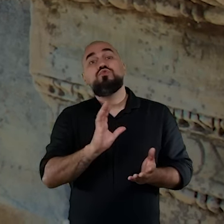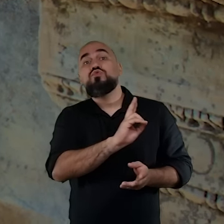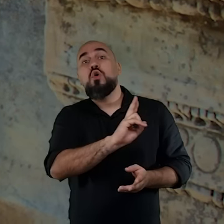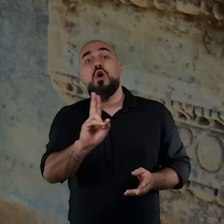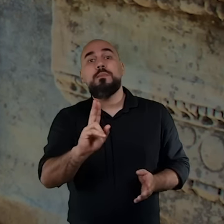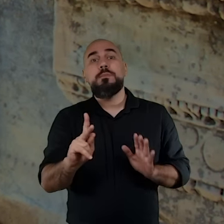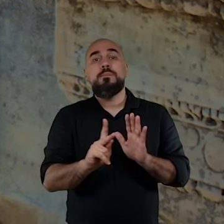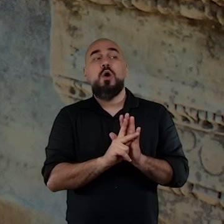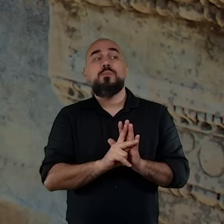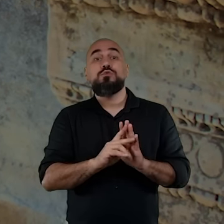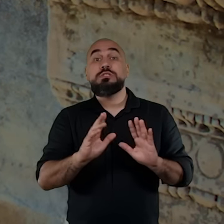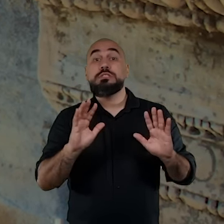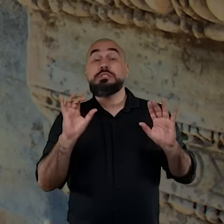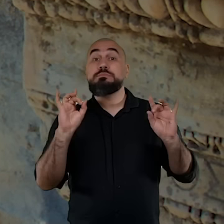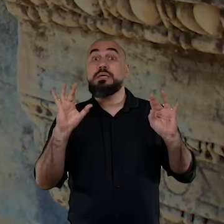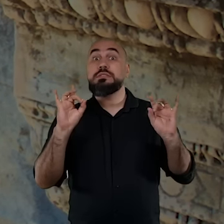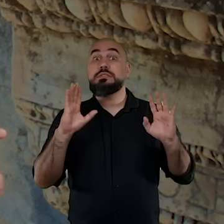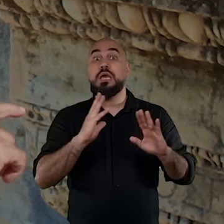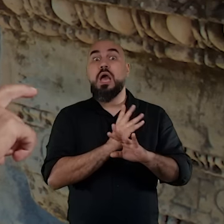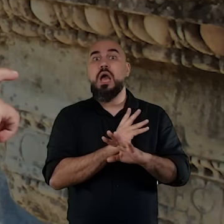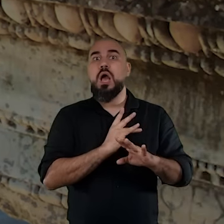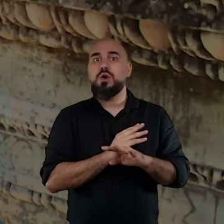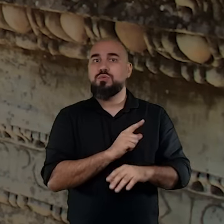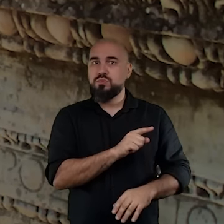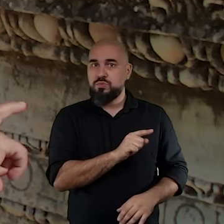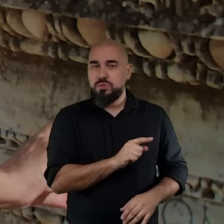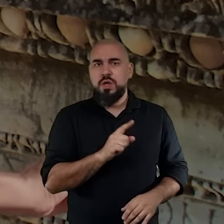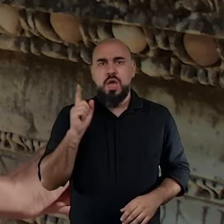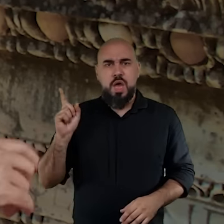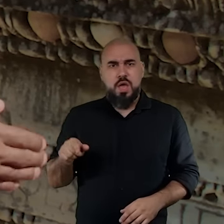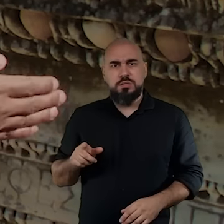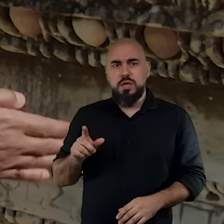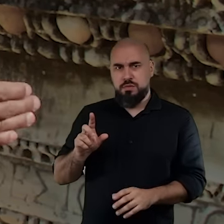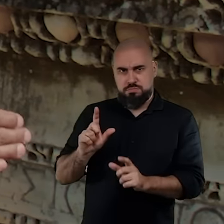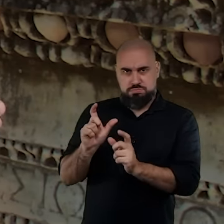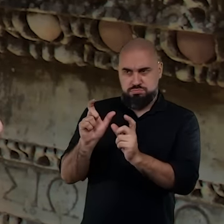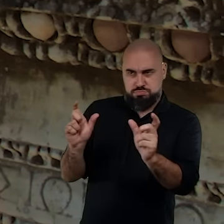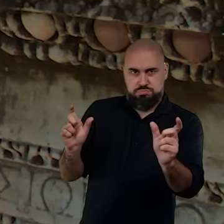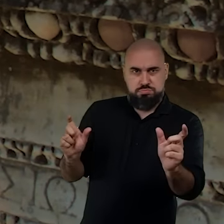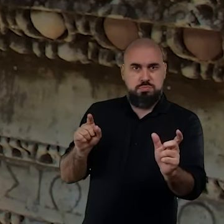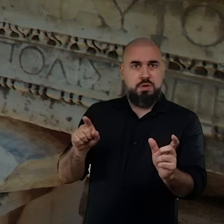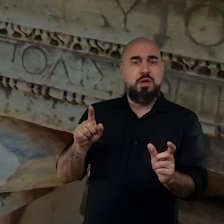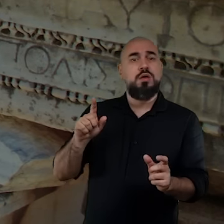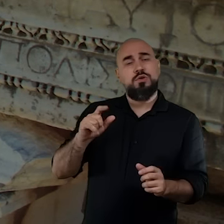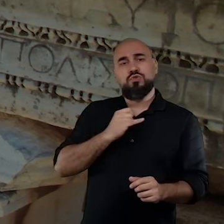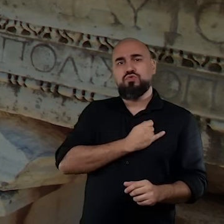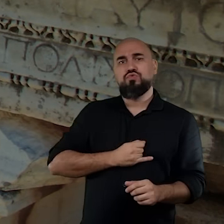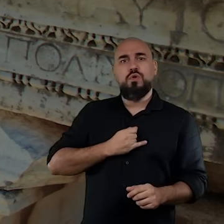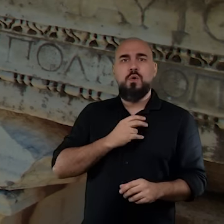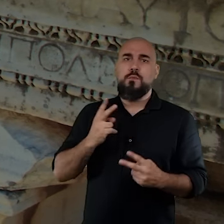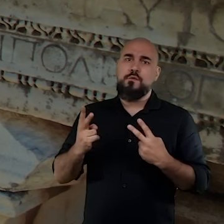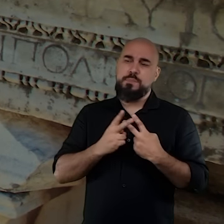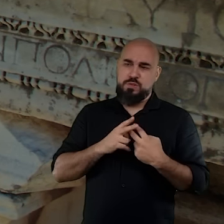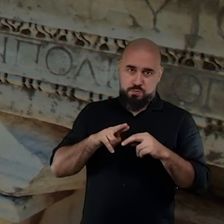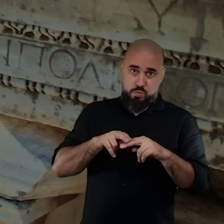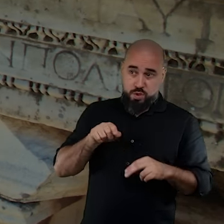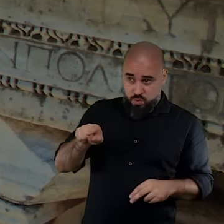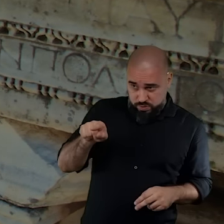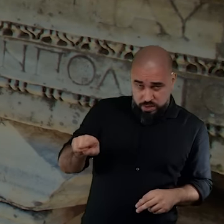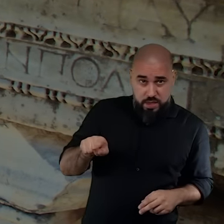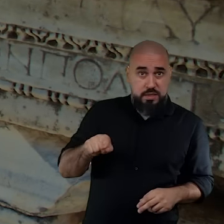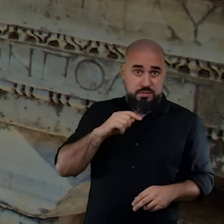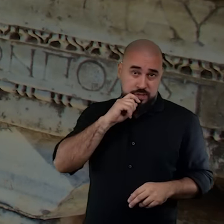você me ajuda, eu lhe ajudo. E foi por causa da política por detrás dessa inscrição aqui que o apóstolo João foi